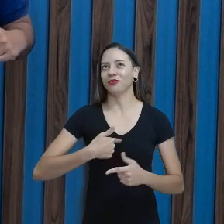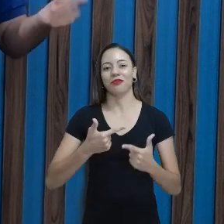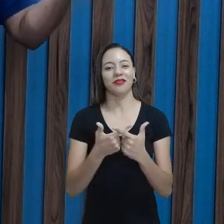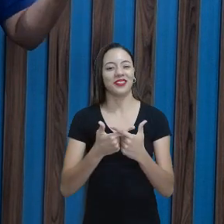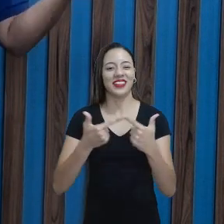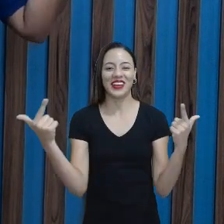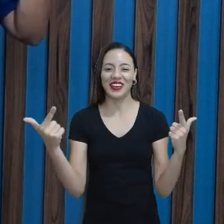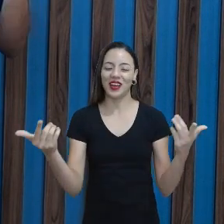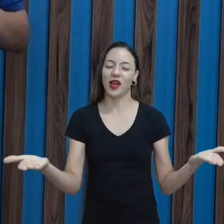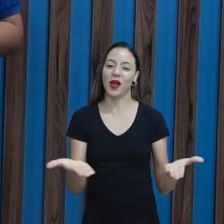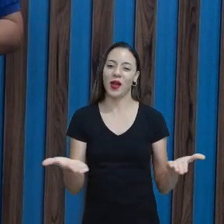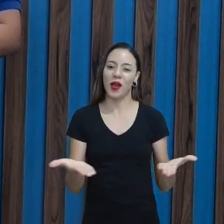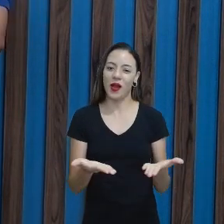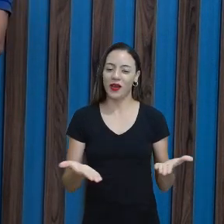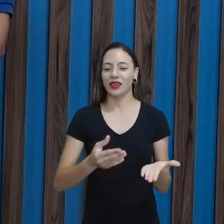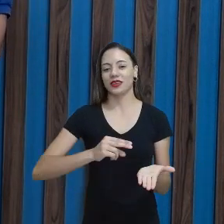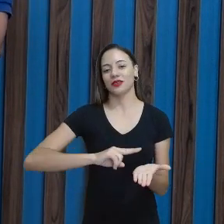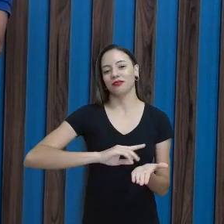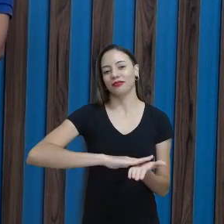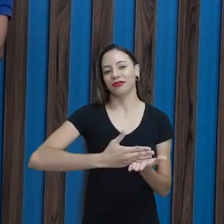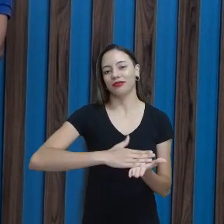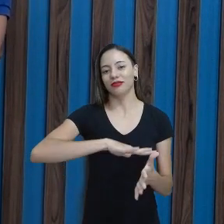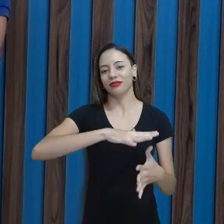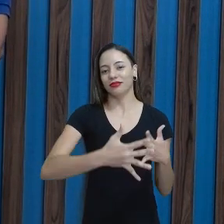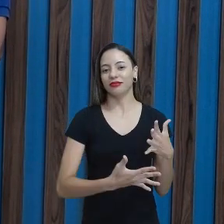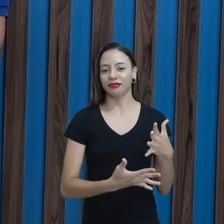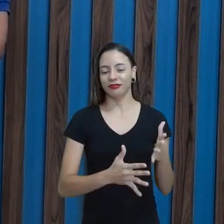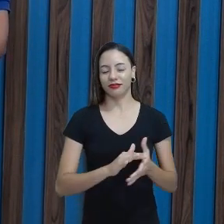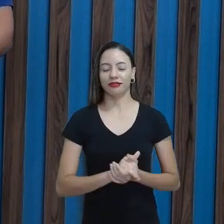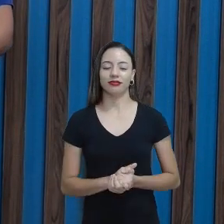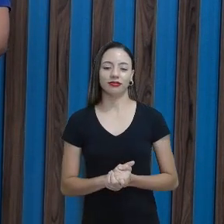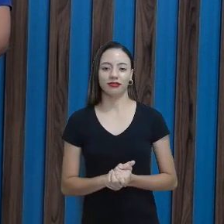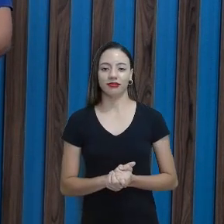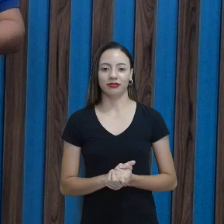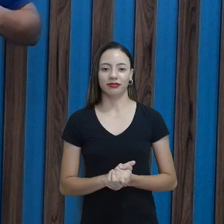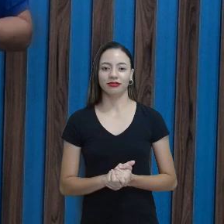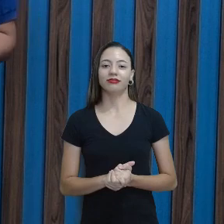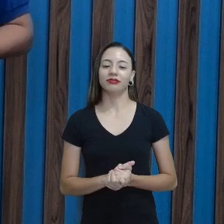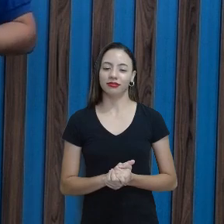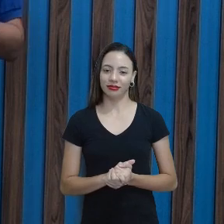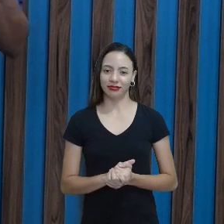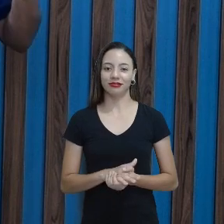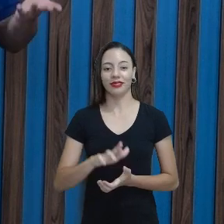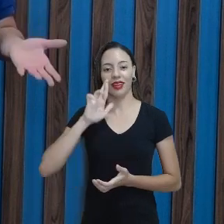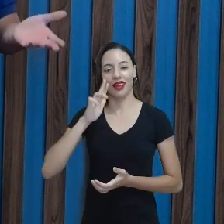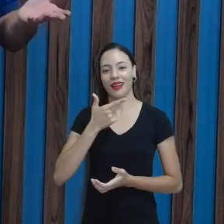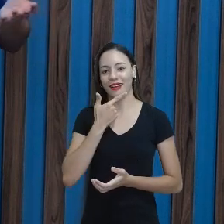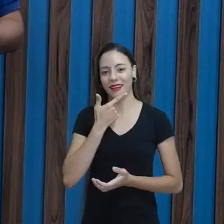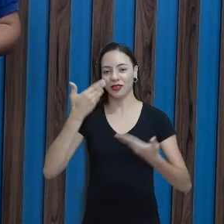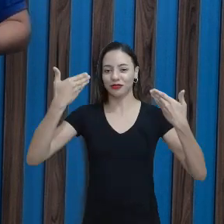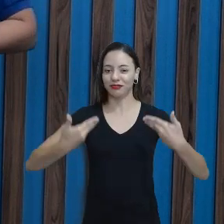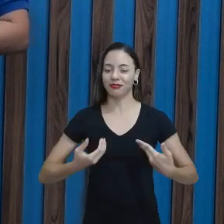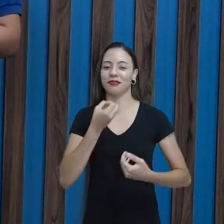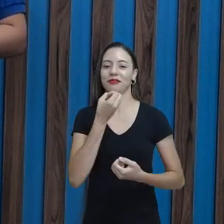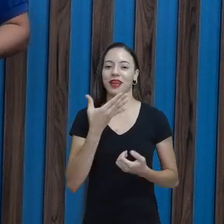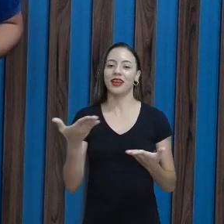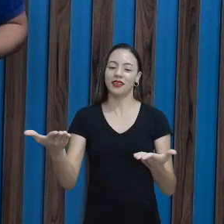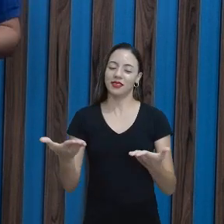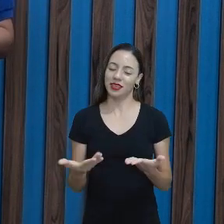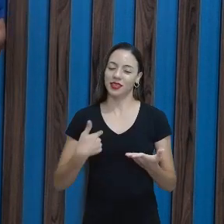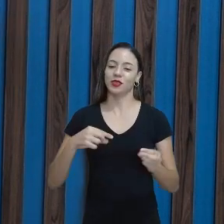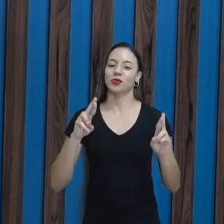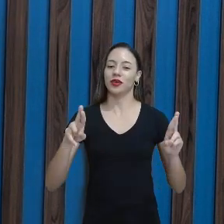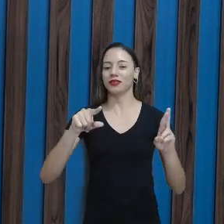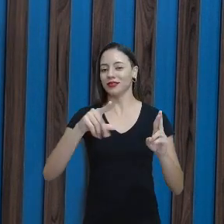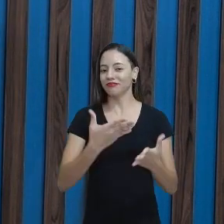sortuda. Hoje quem faz a nossa tradução para Libras é a nossa queridíssima Raquel. Bem-vinda, Raquel. Espero que você goste da